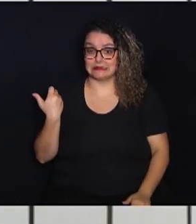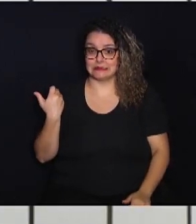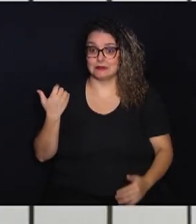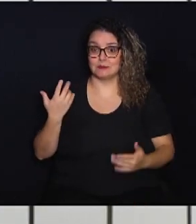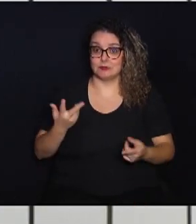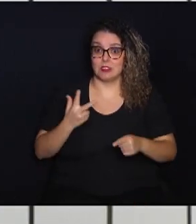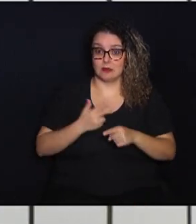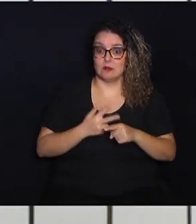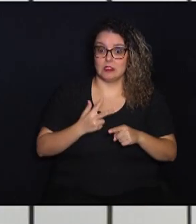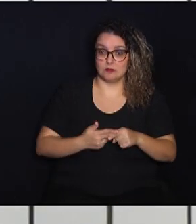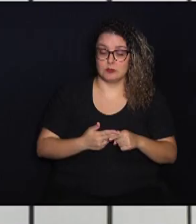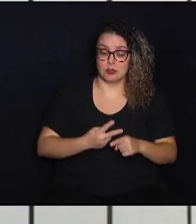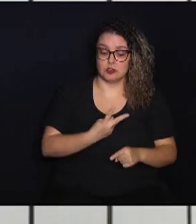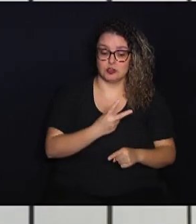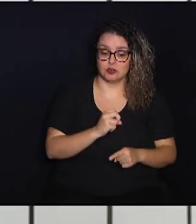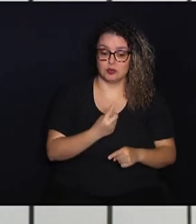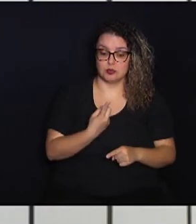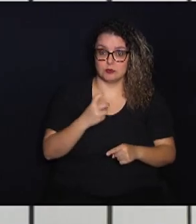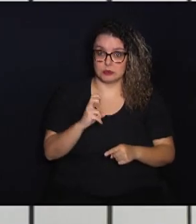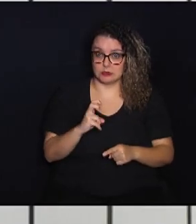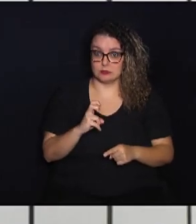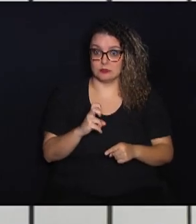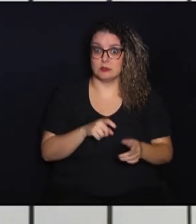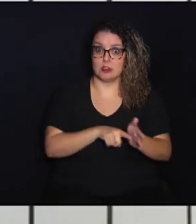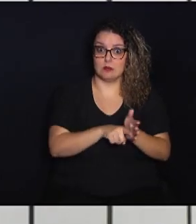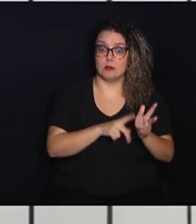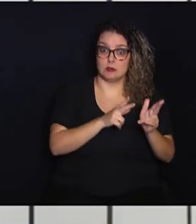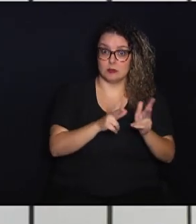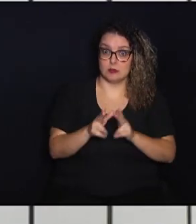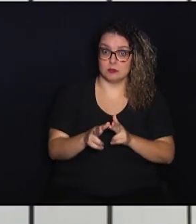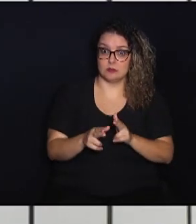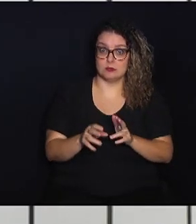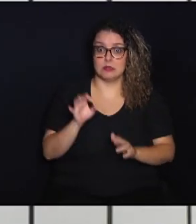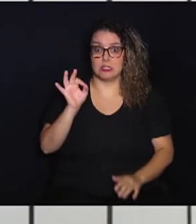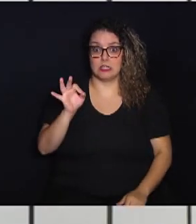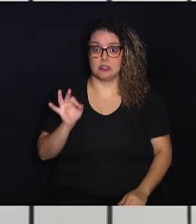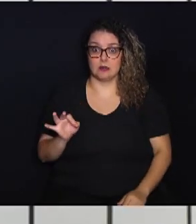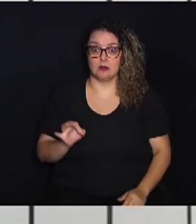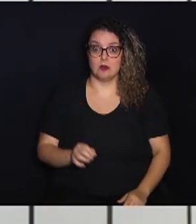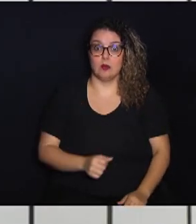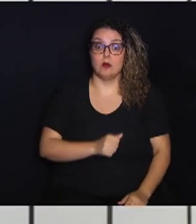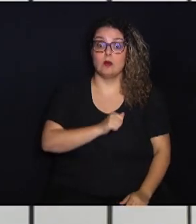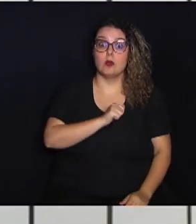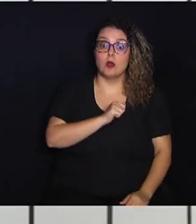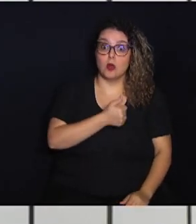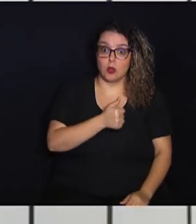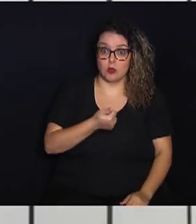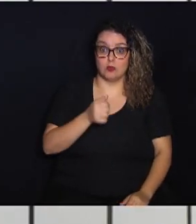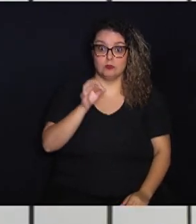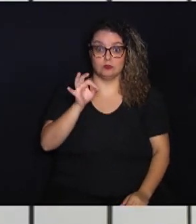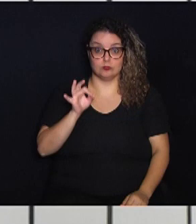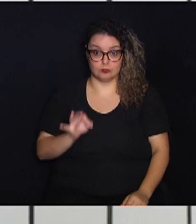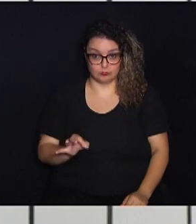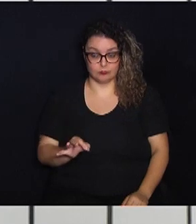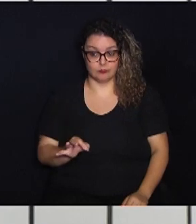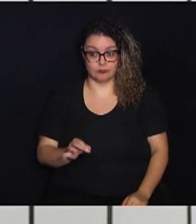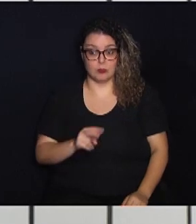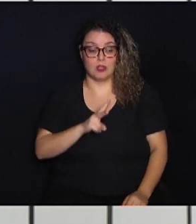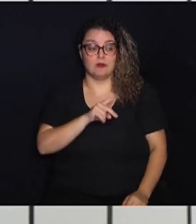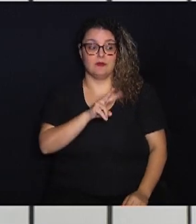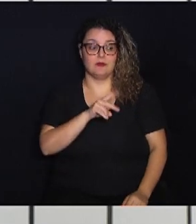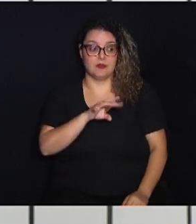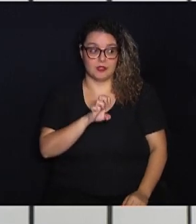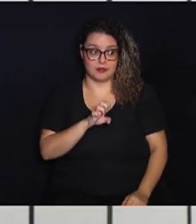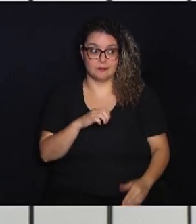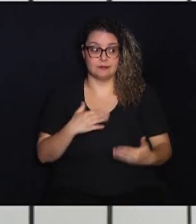de 2015 da mesma pesquisa, essa proporção era de 11%. Viviane, qual o